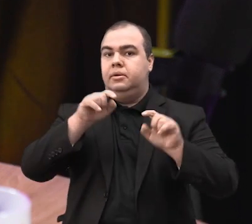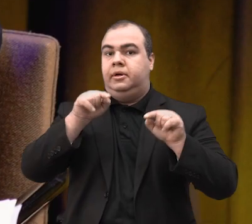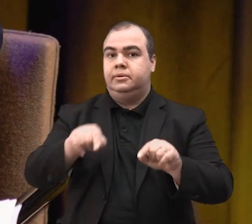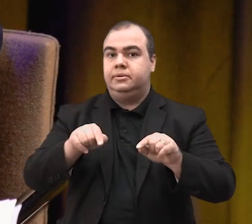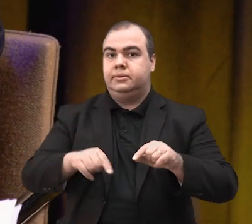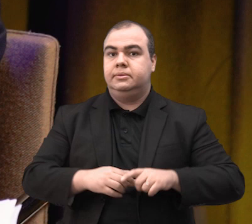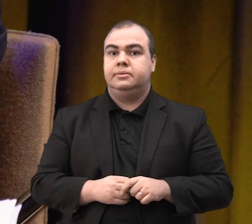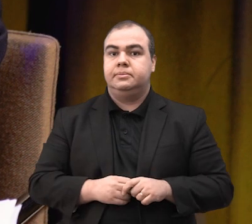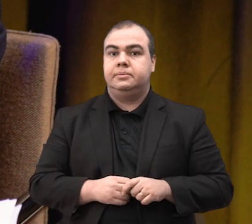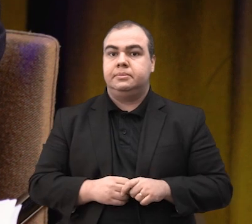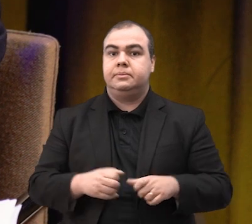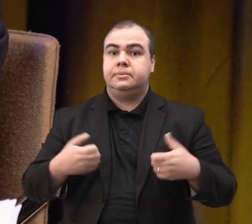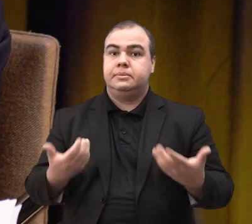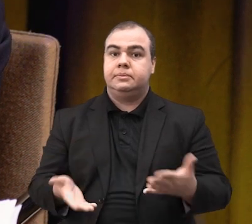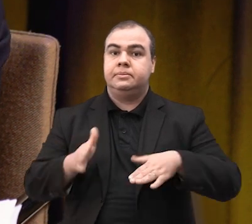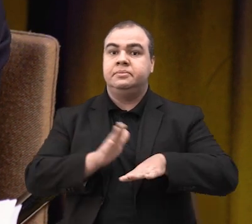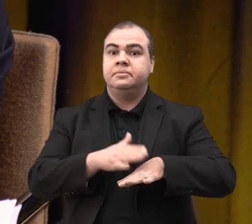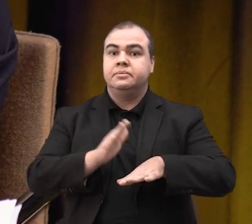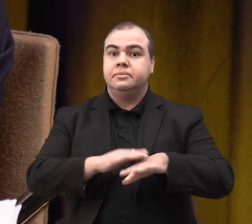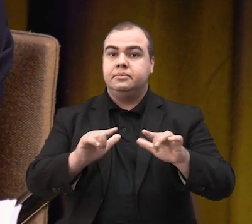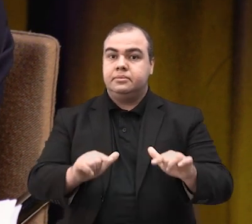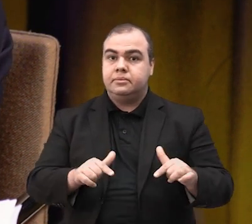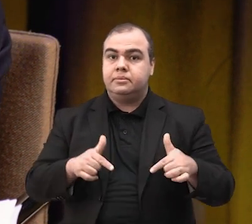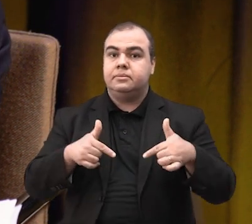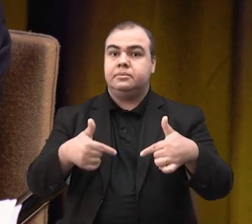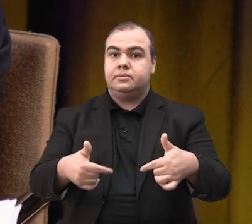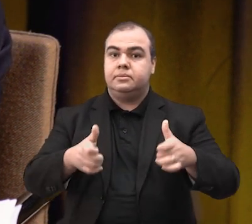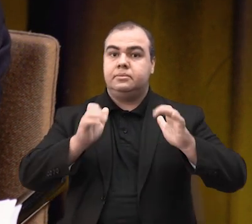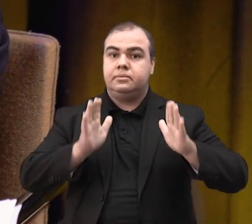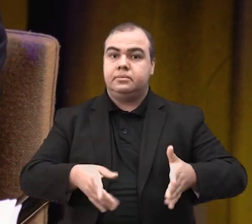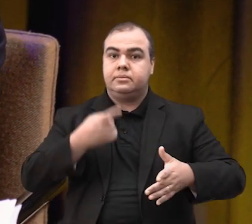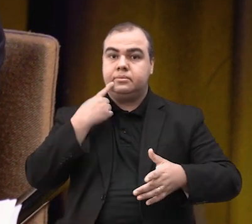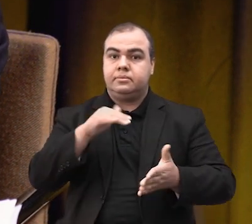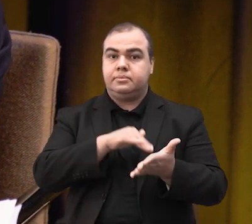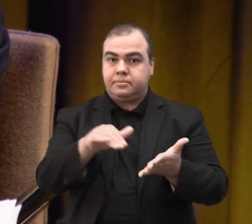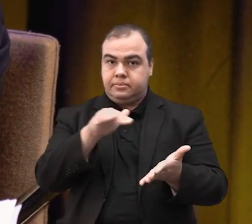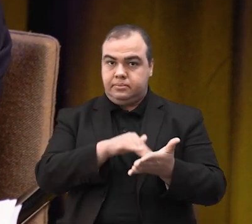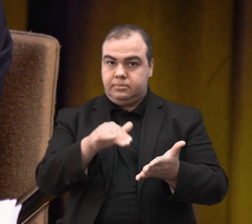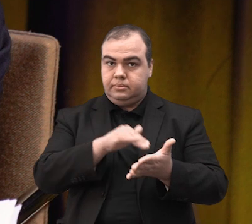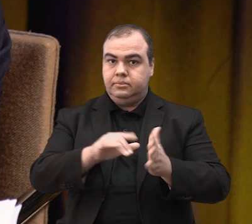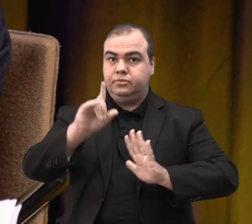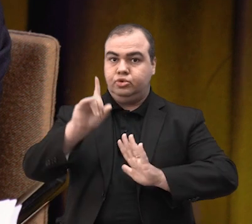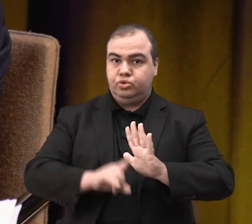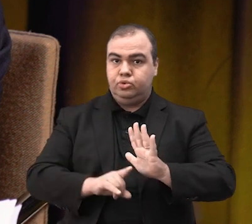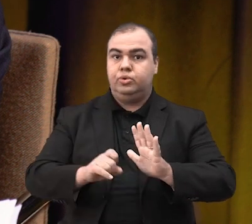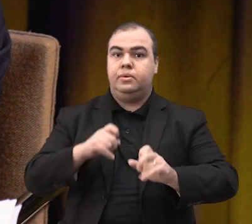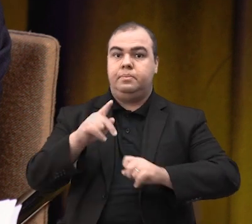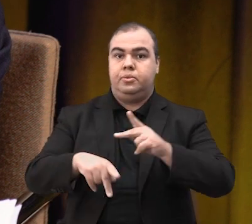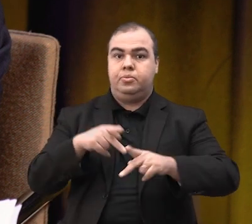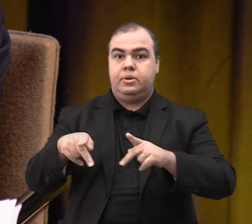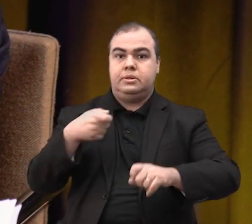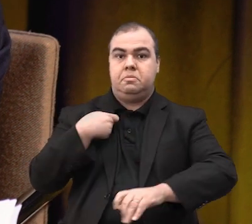é bom uma das ações que foram tomadas né pela secretaria por meio da diretoria é de populações